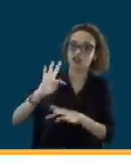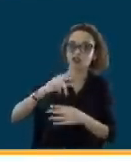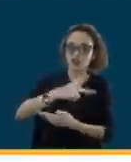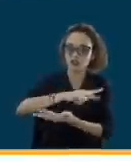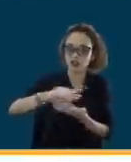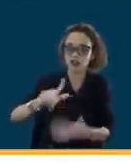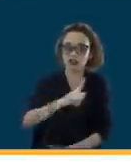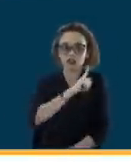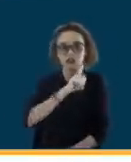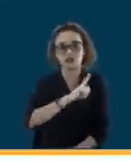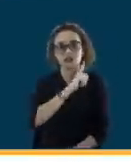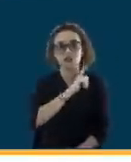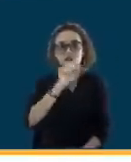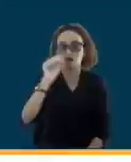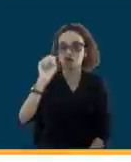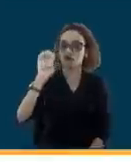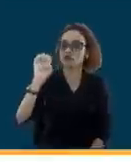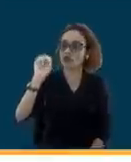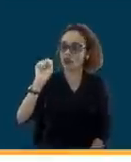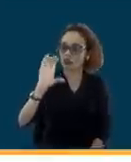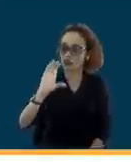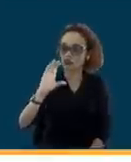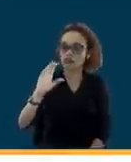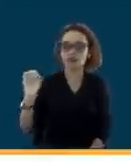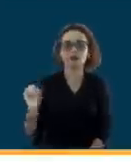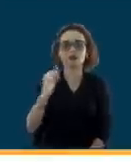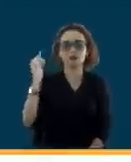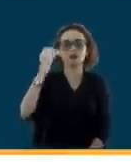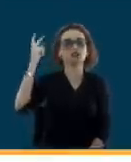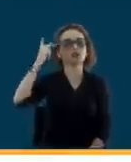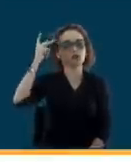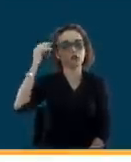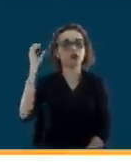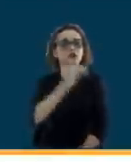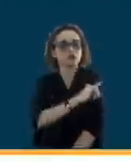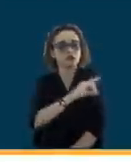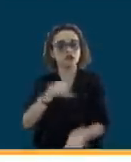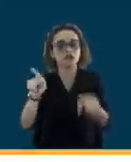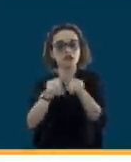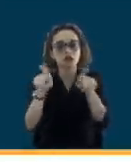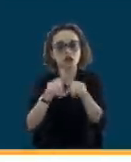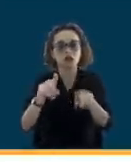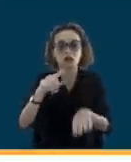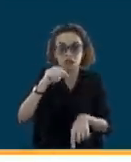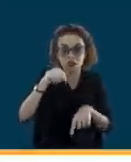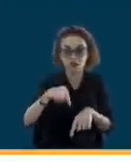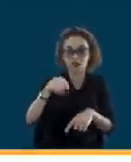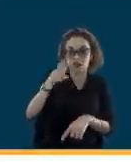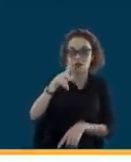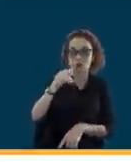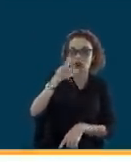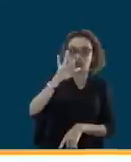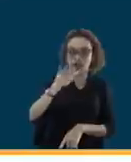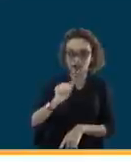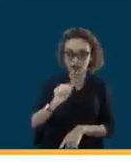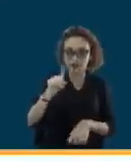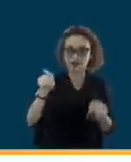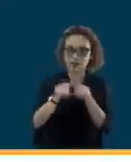o Sistema SESC, que é tão importante para São Paulo e para o Rio de Janeiro, como é importante para nós aqui no Pará, são parceiras e